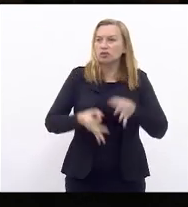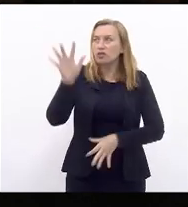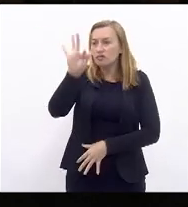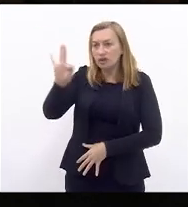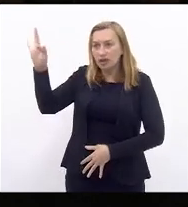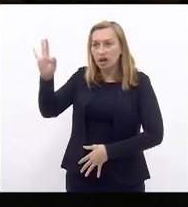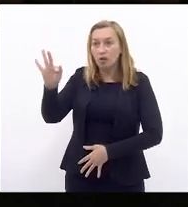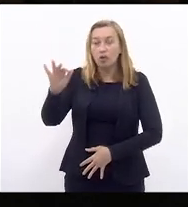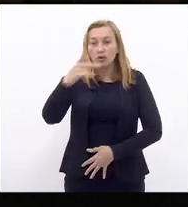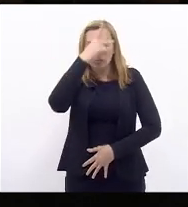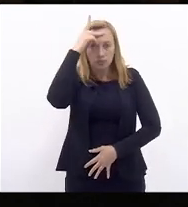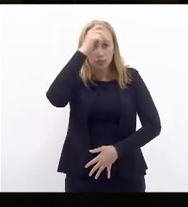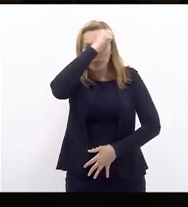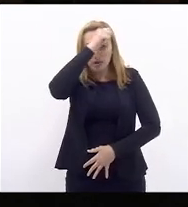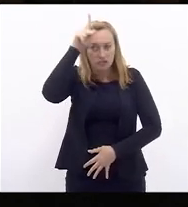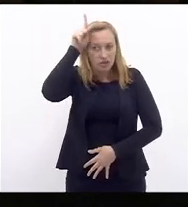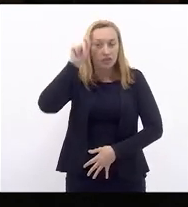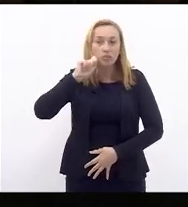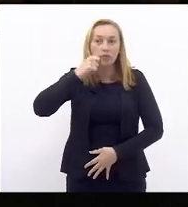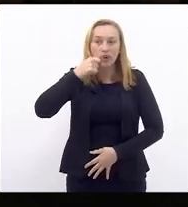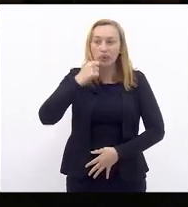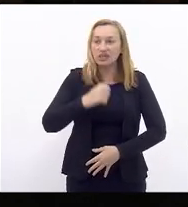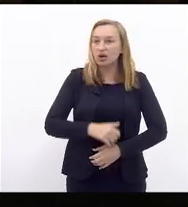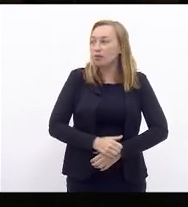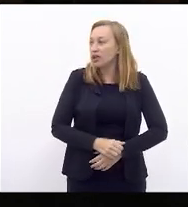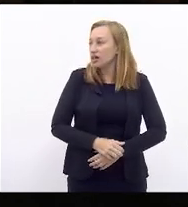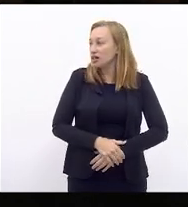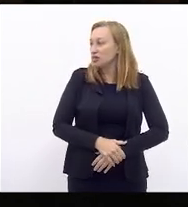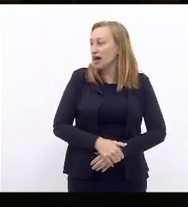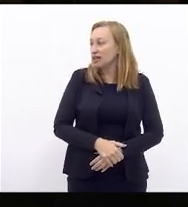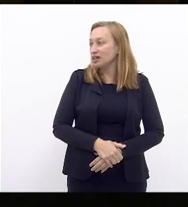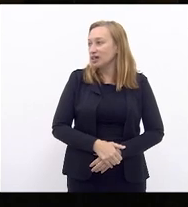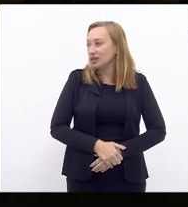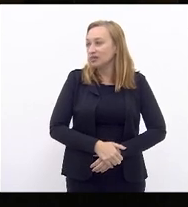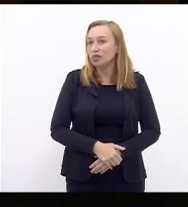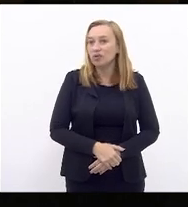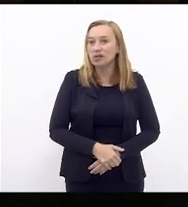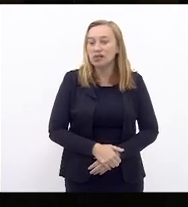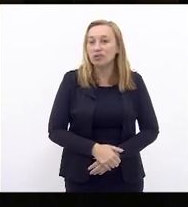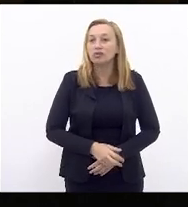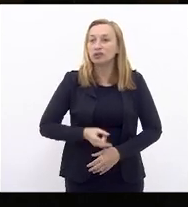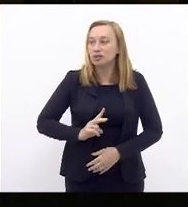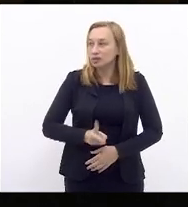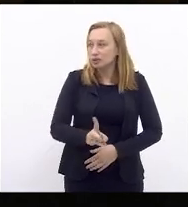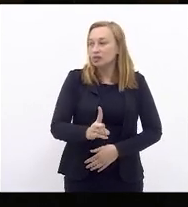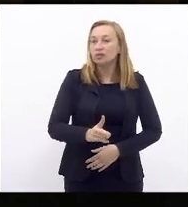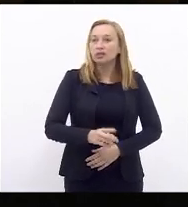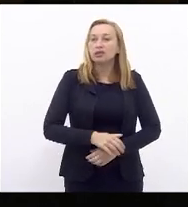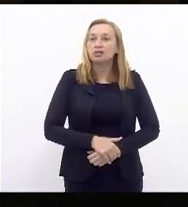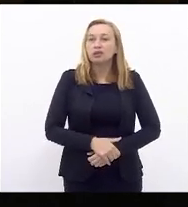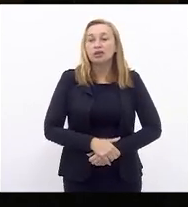Eduardo. Para concluir, deputado. Mas continua o acórdão.